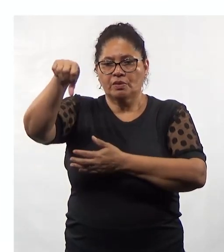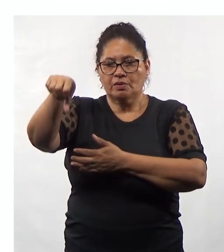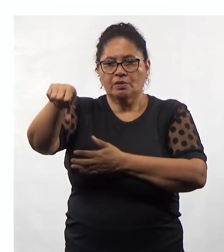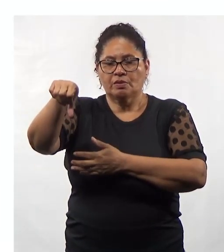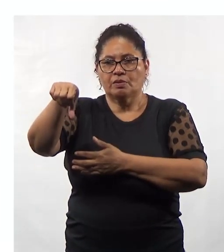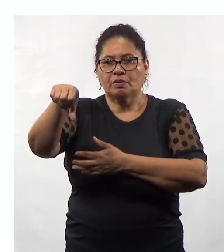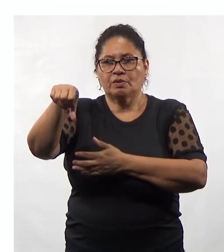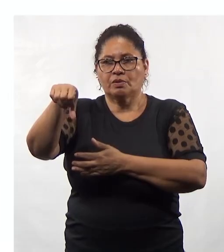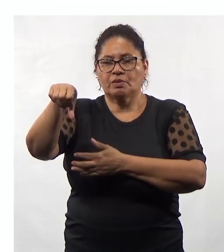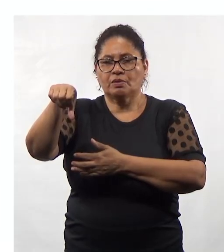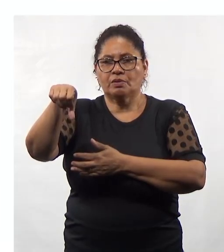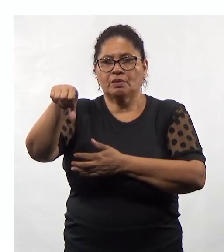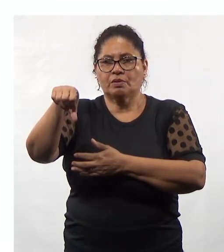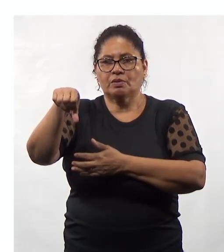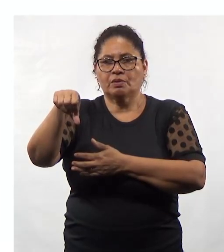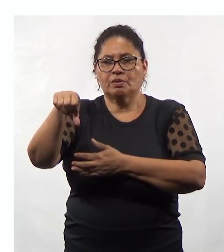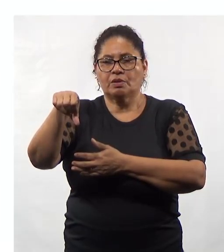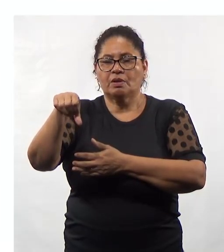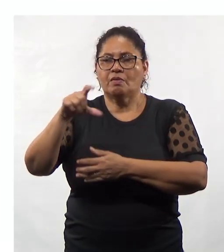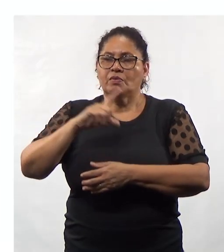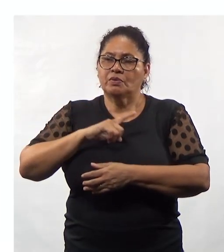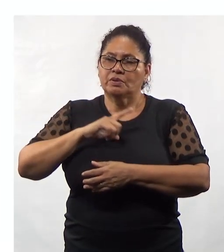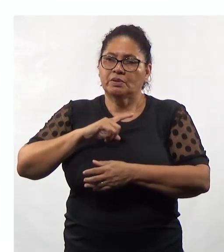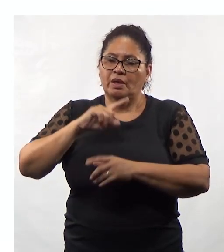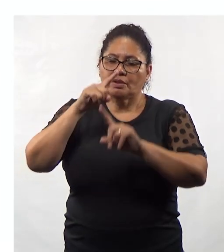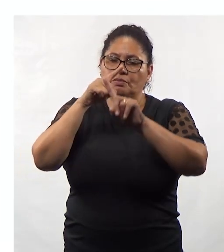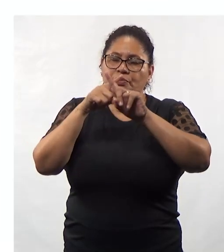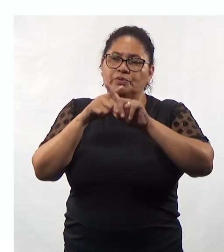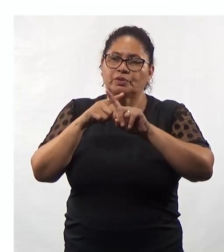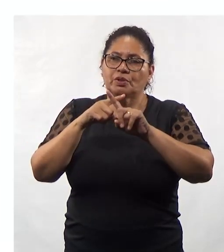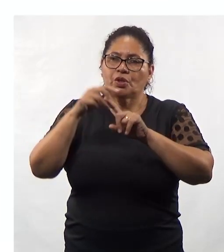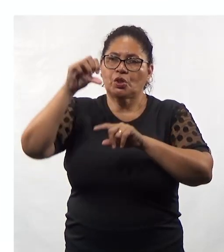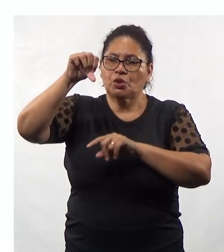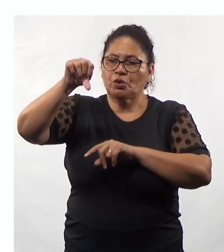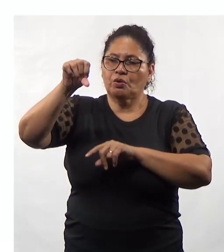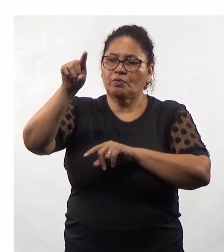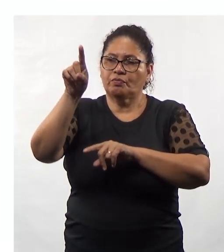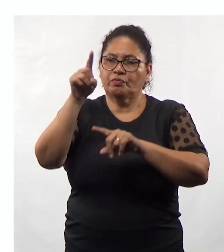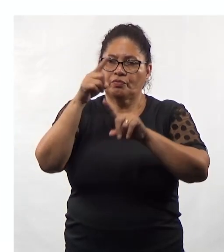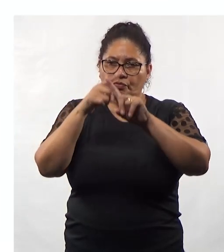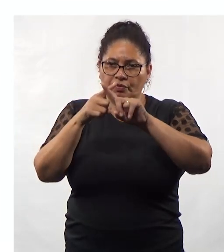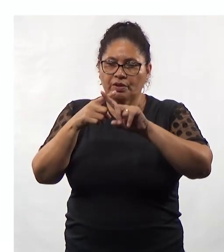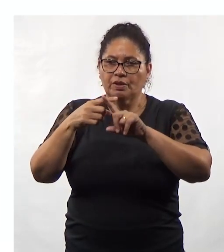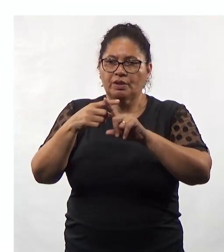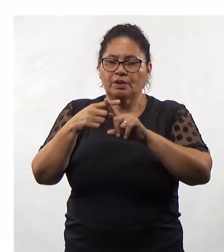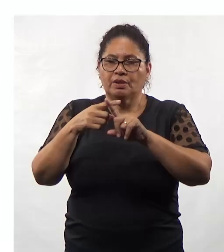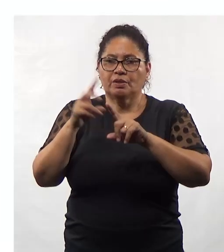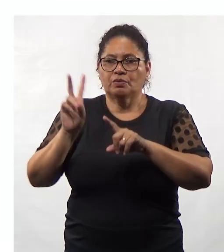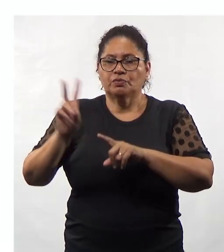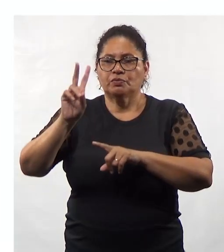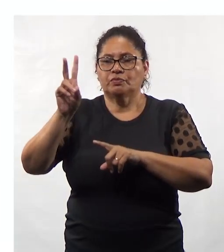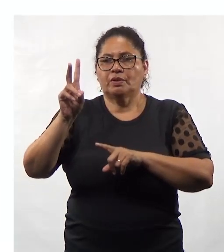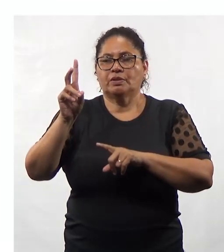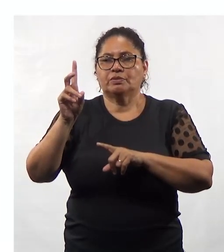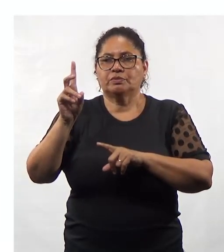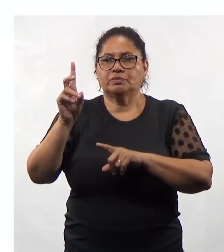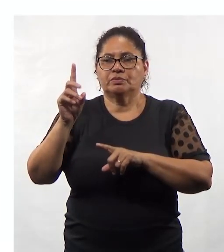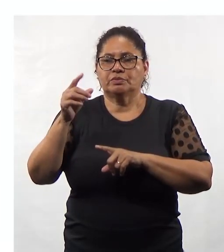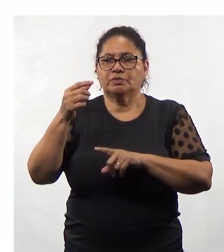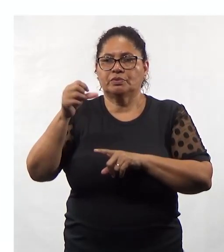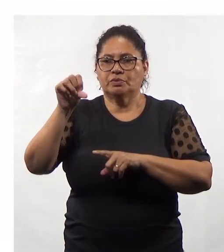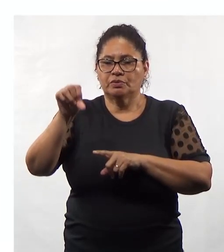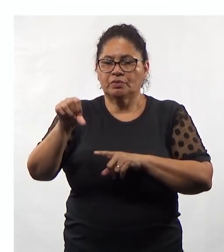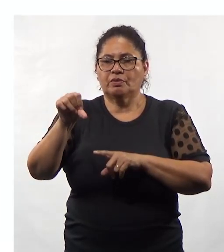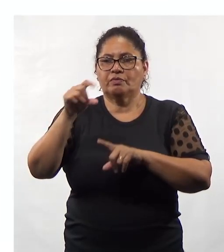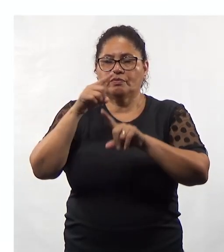máxima é 9, então eu vou ter que multiplicar 9 vezes o peso nesse item e